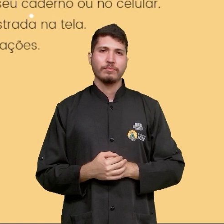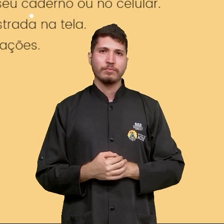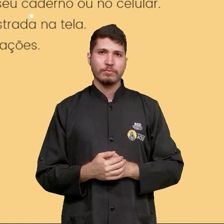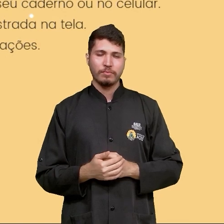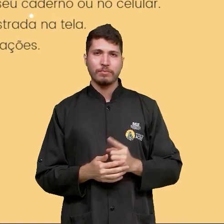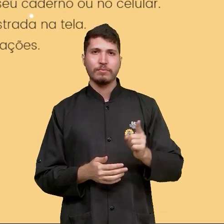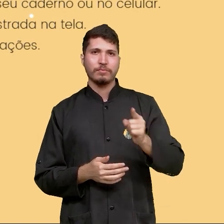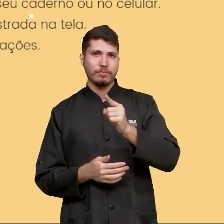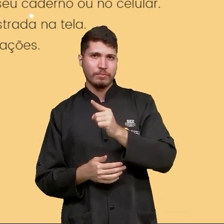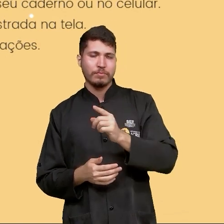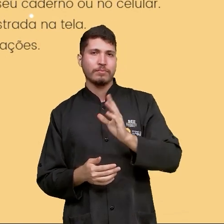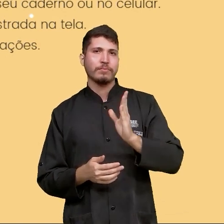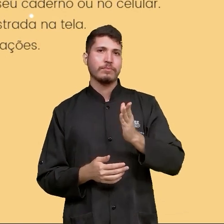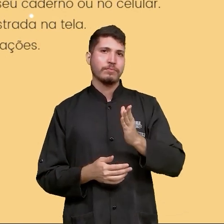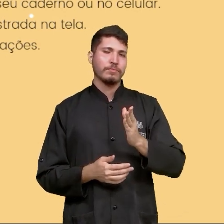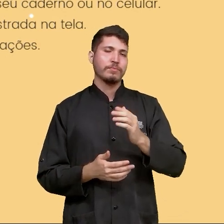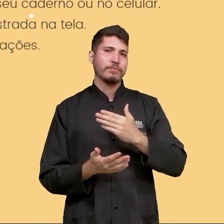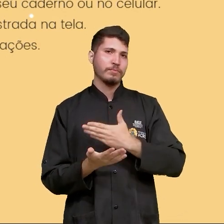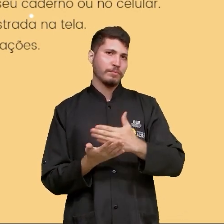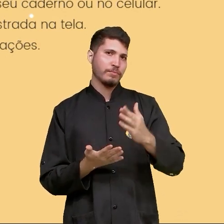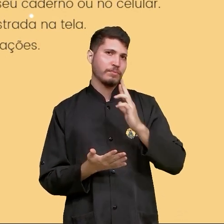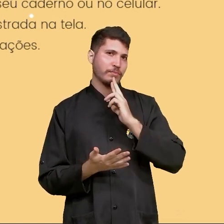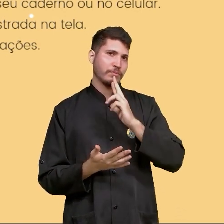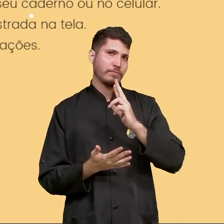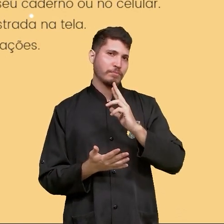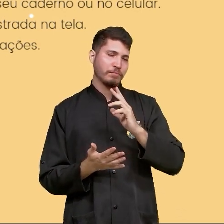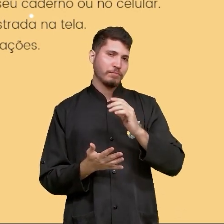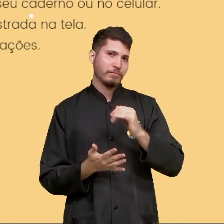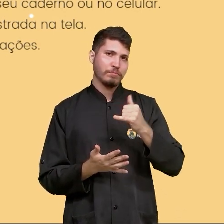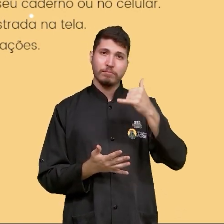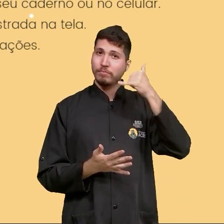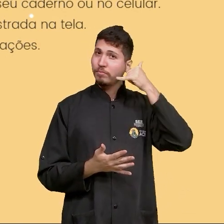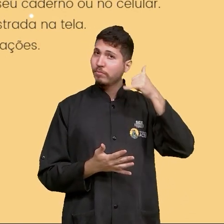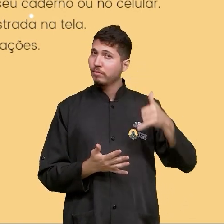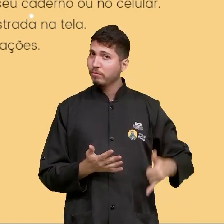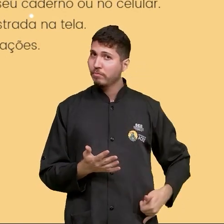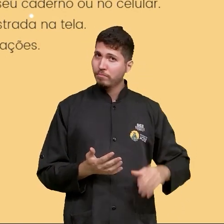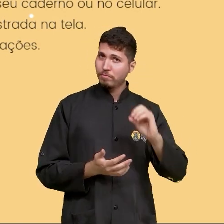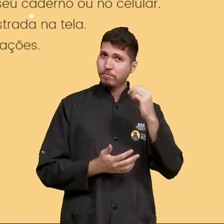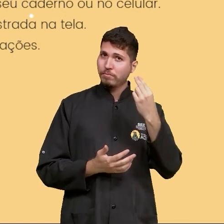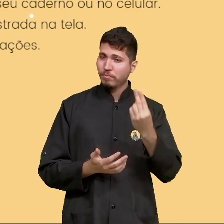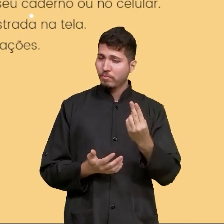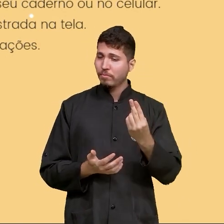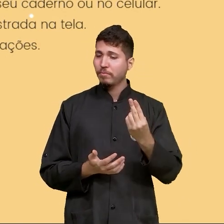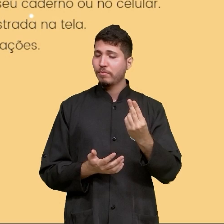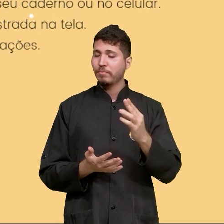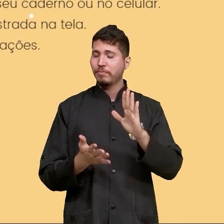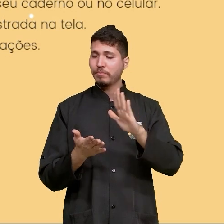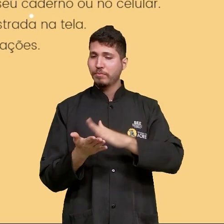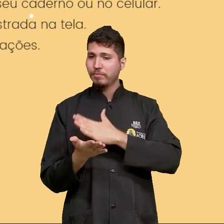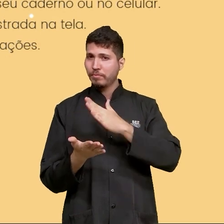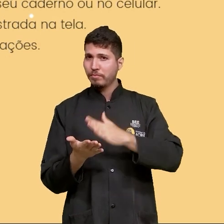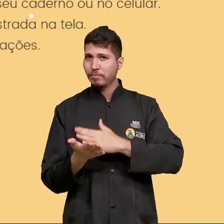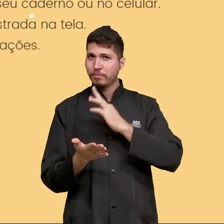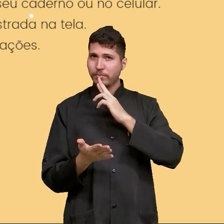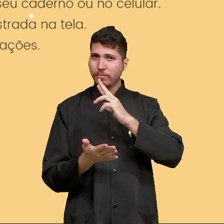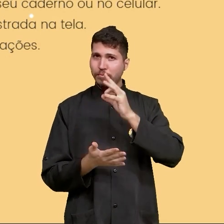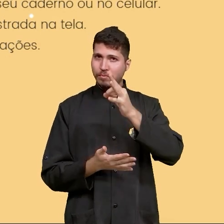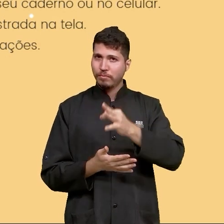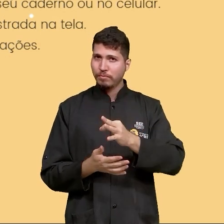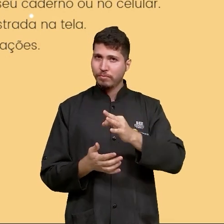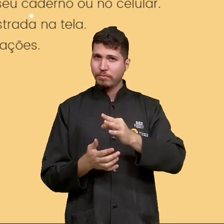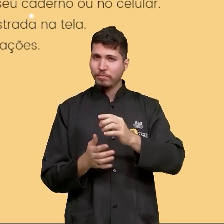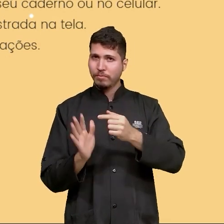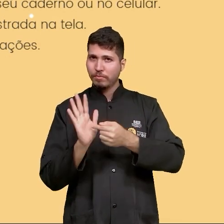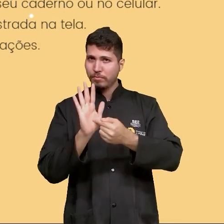começa a responder aí no seu caderno, tá bom? Ou no celular. A resposta correta, ela vai aparecer aí na sua tela.